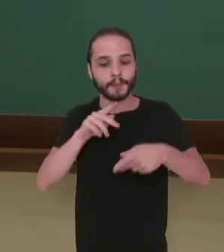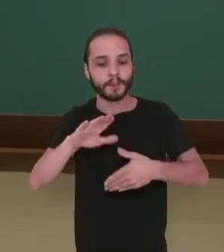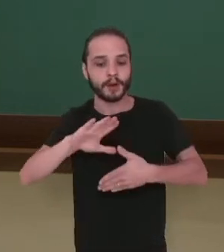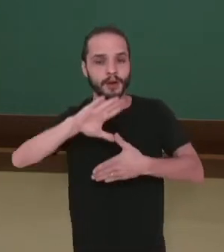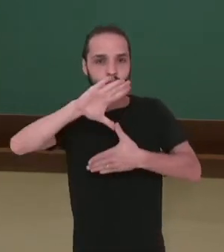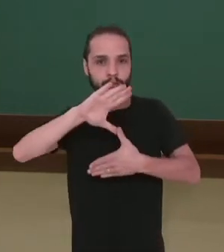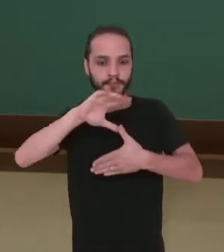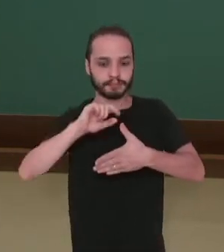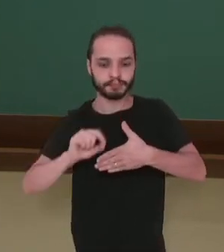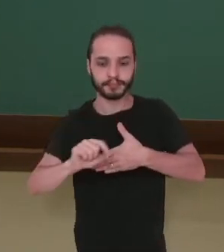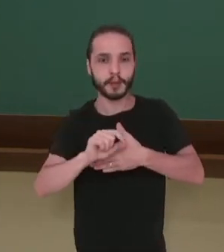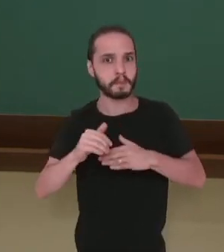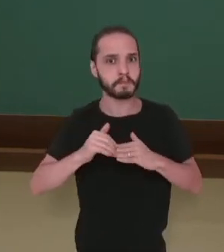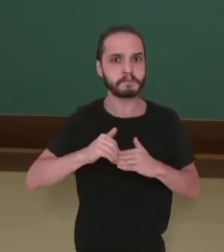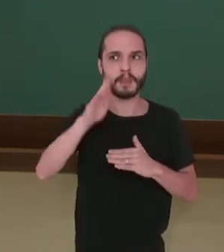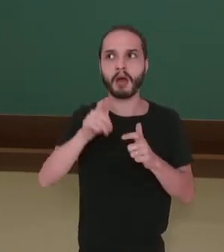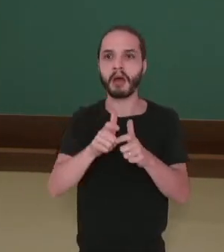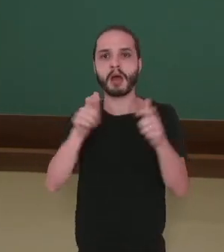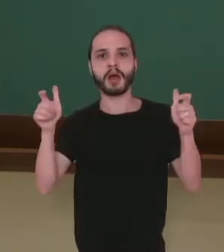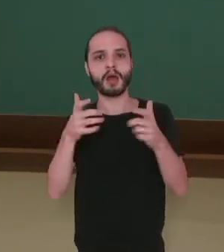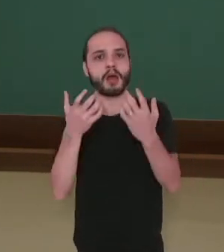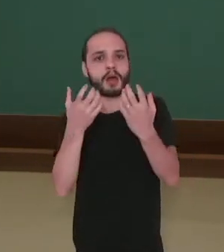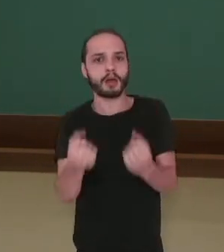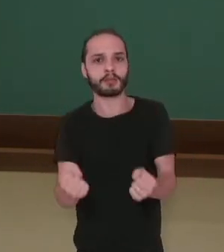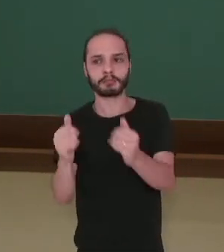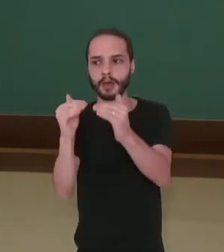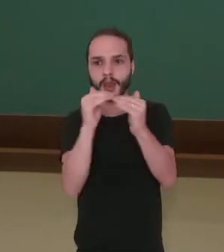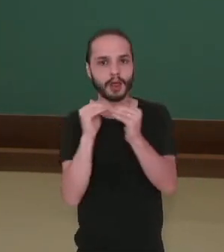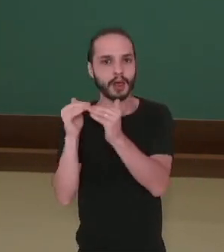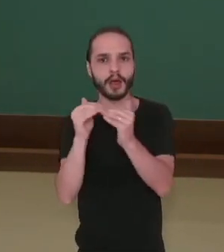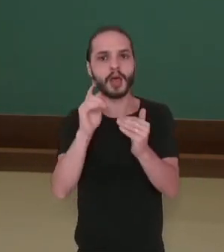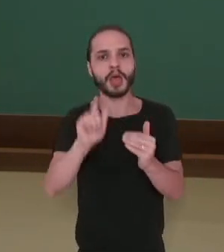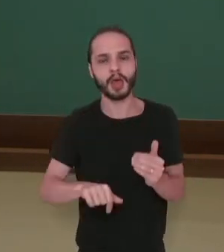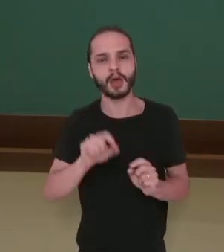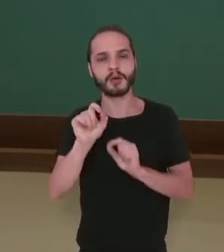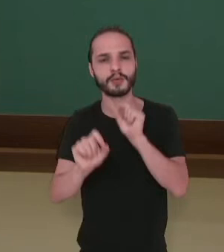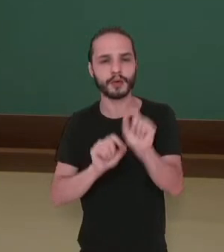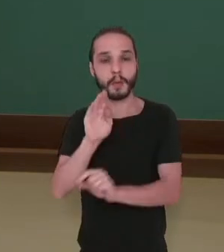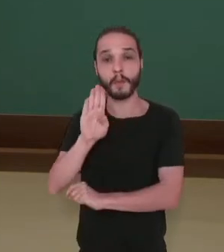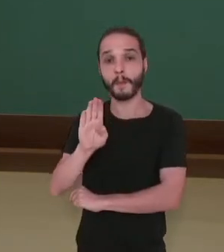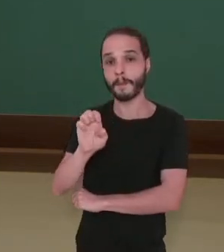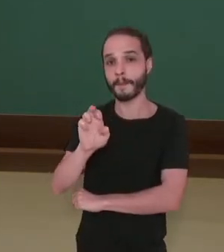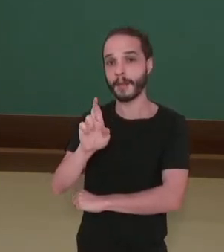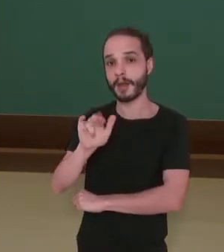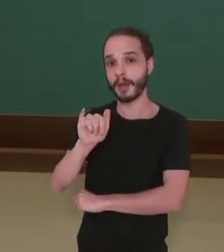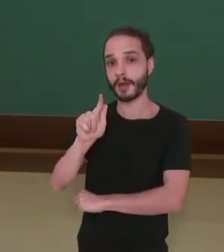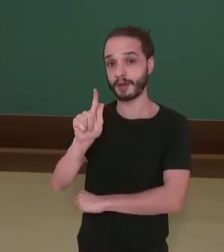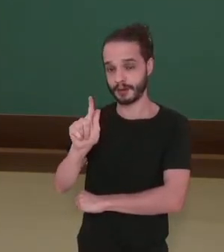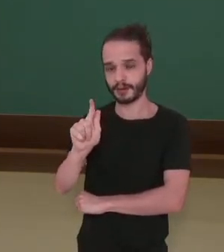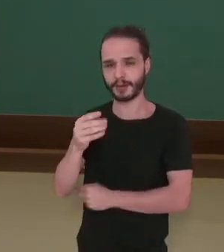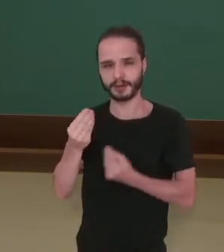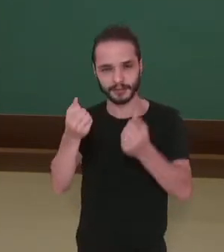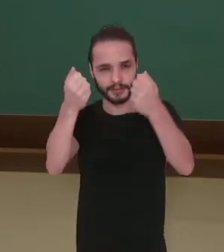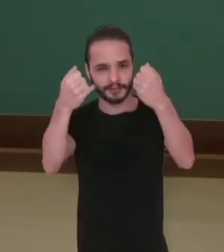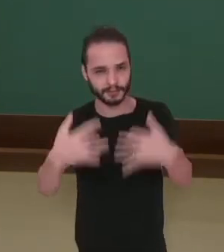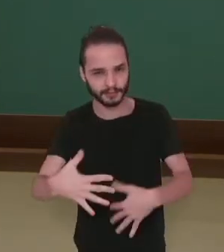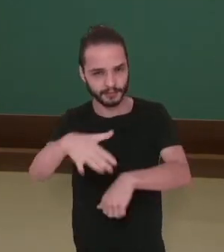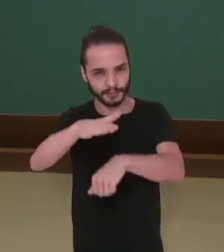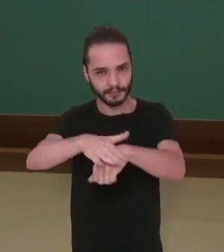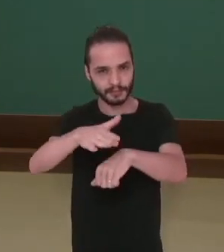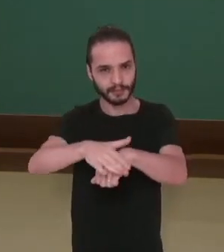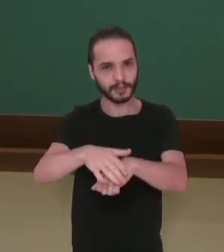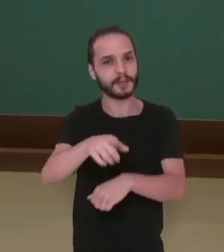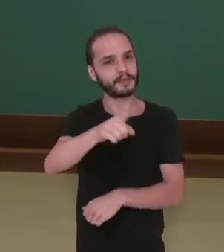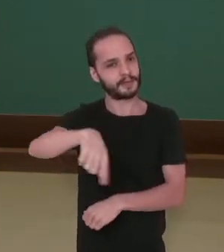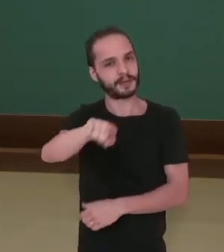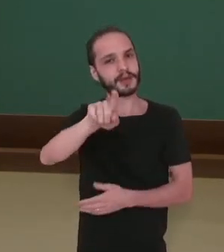americano mais aceita é a passagem pelo Estreito de Bering. Explique a teoria do Estreito de Bering. Vocês